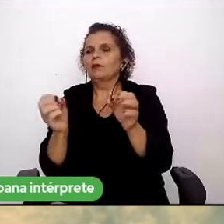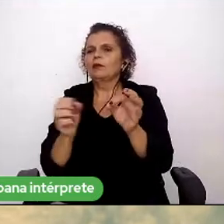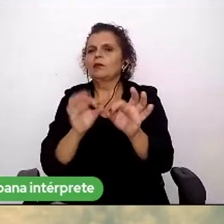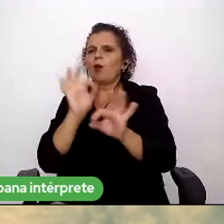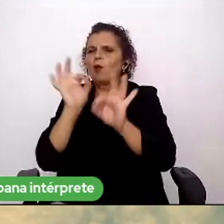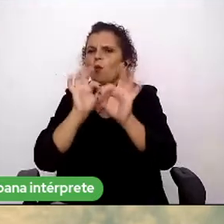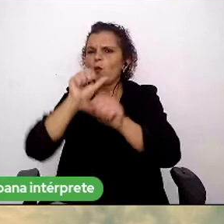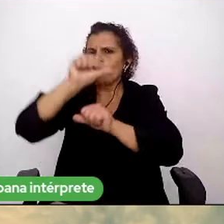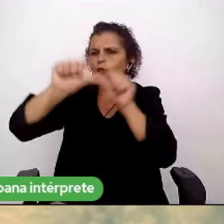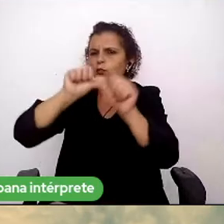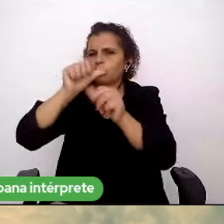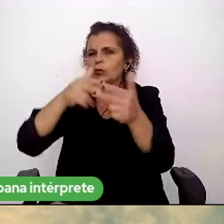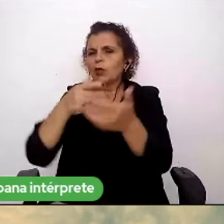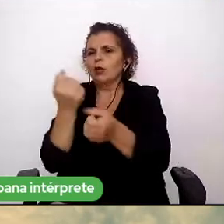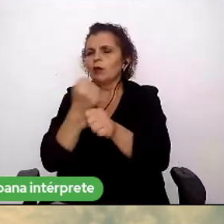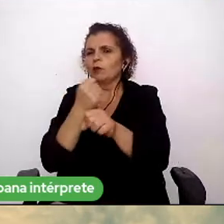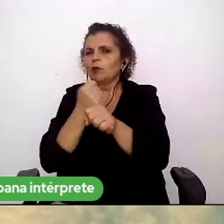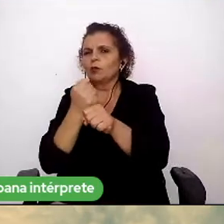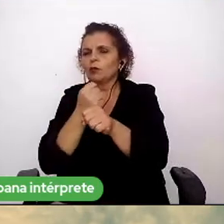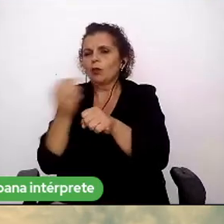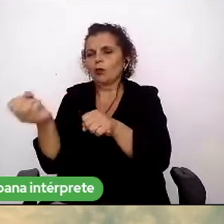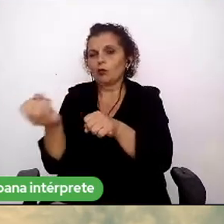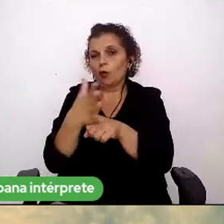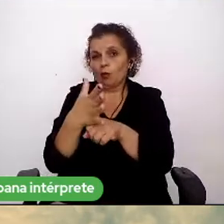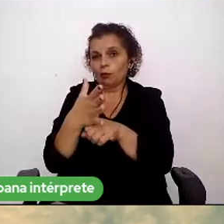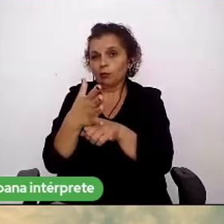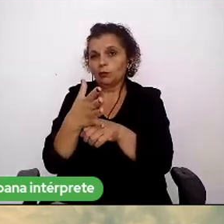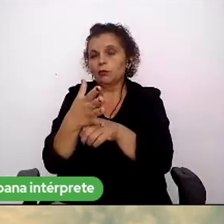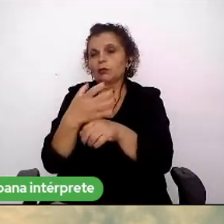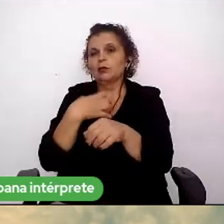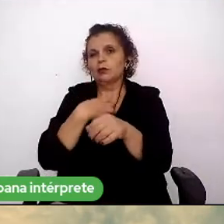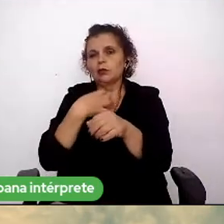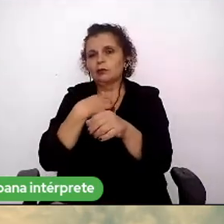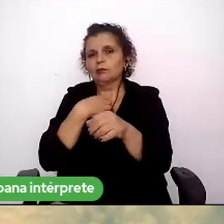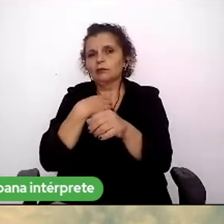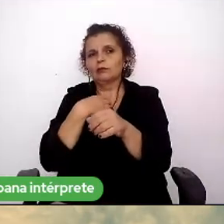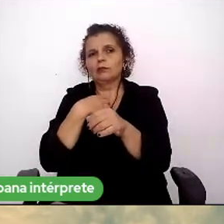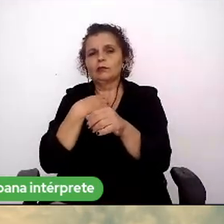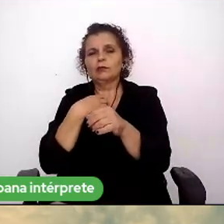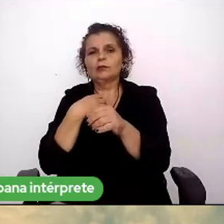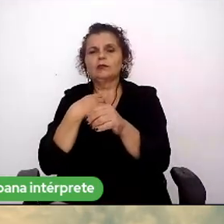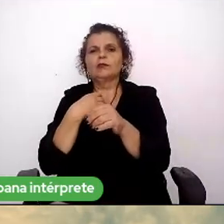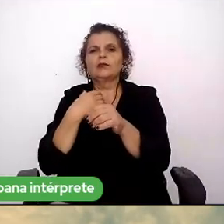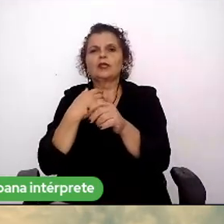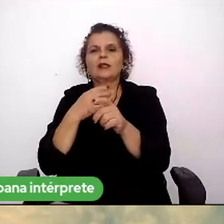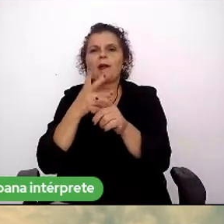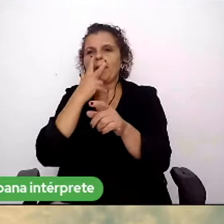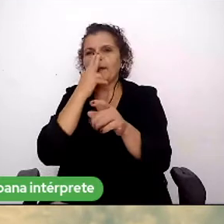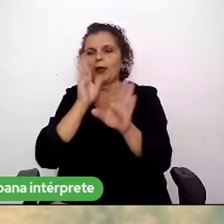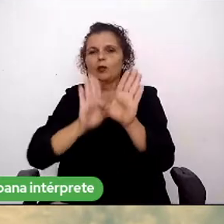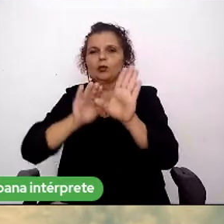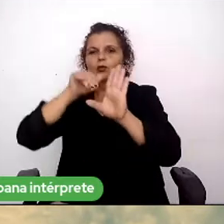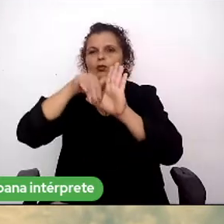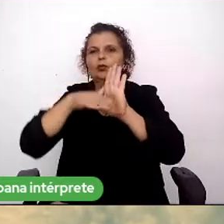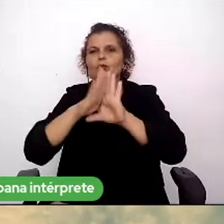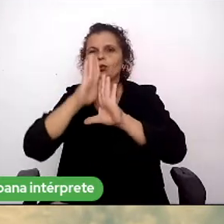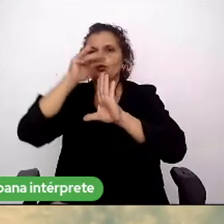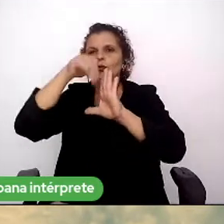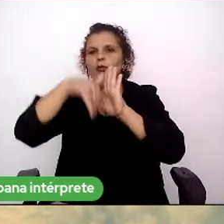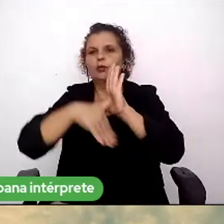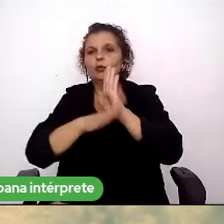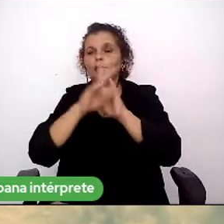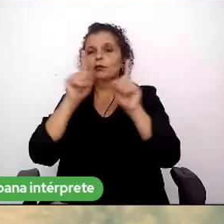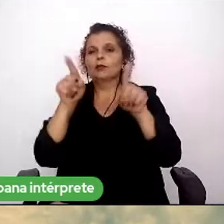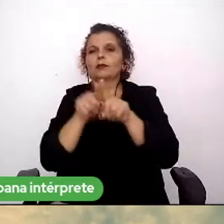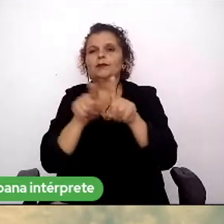ideação, construir novas funcionalidades nesse looping, né? Mas pode ser aí que a gente